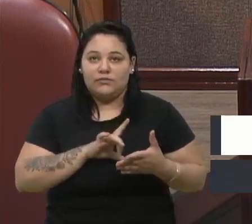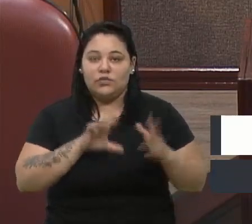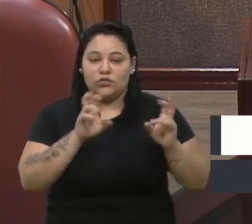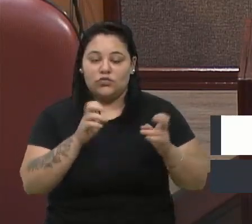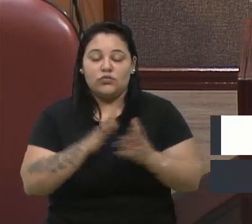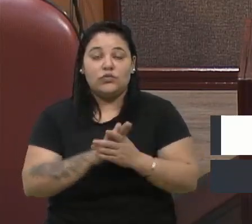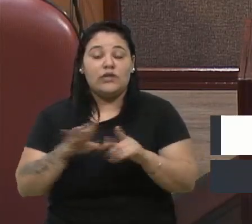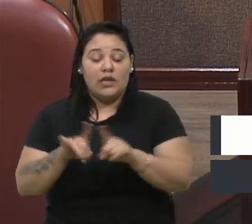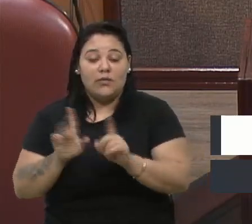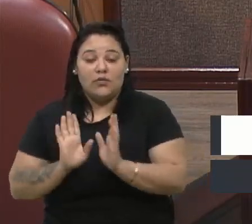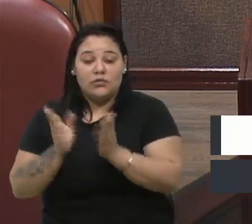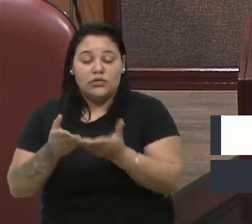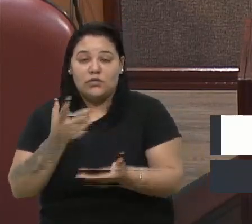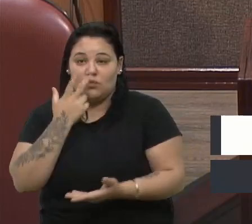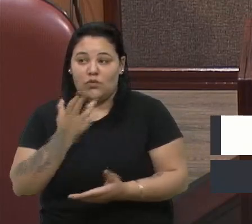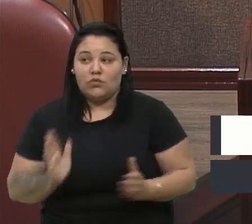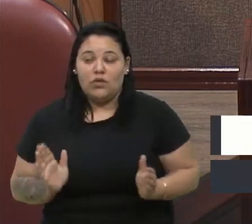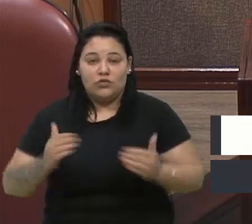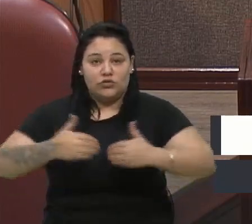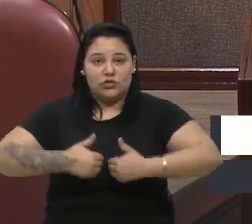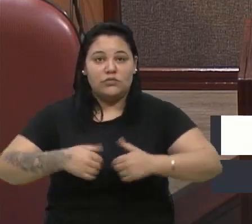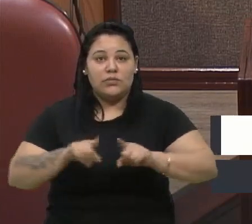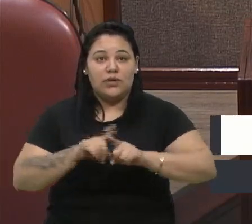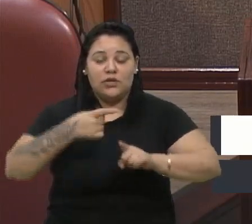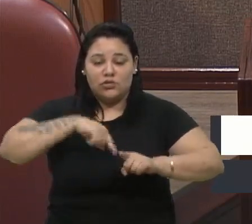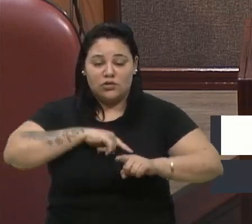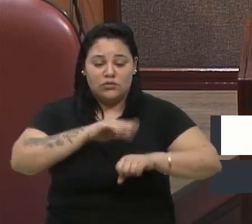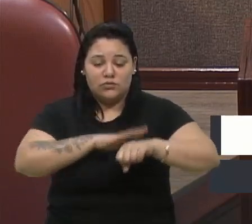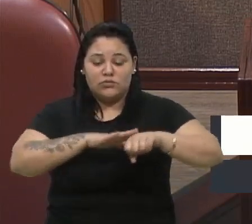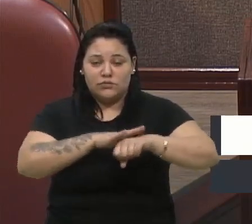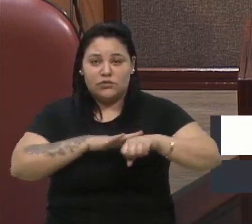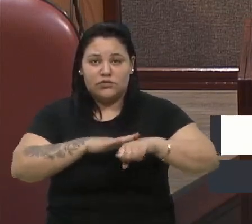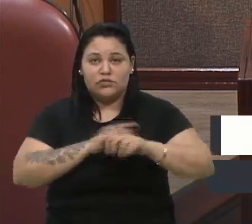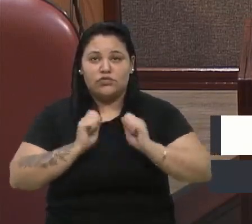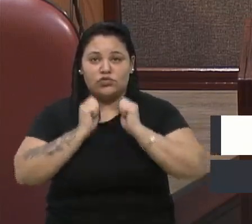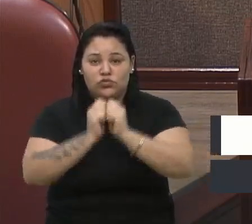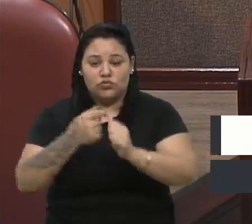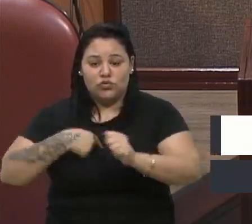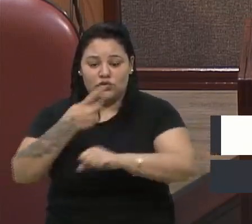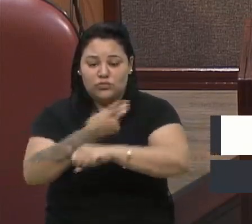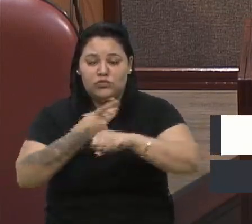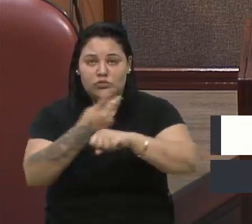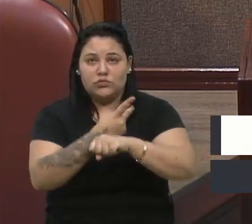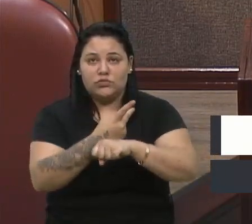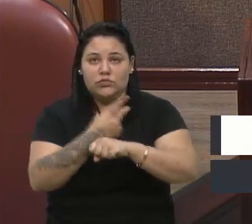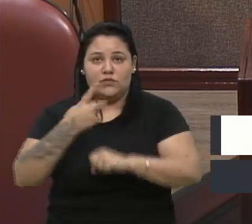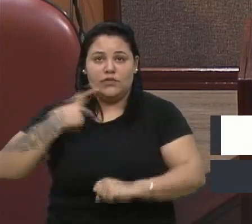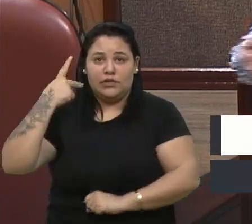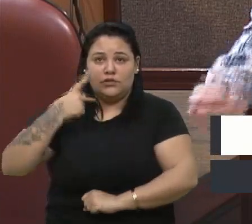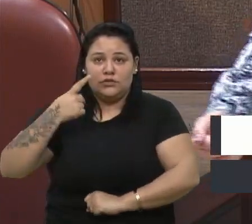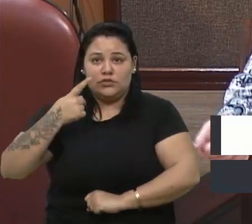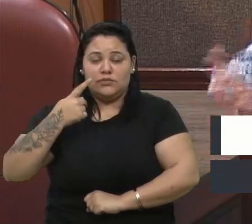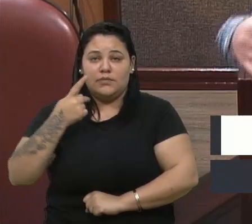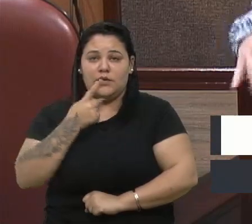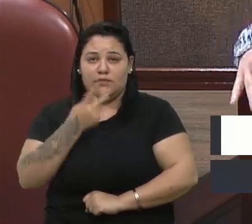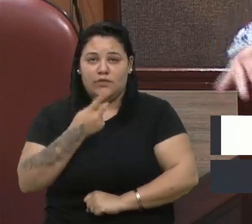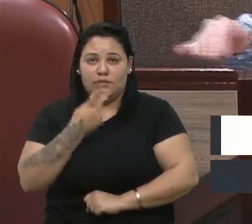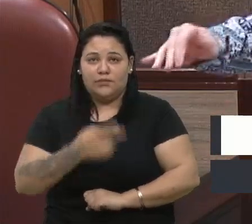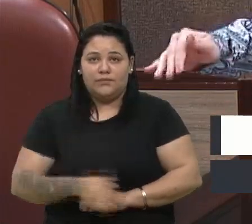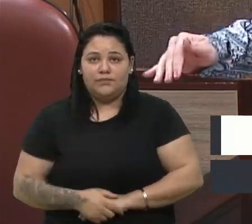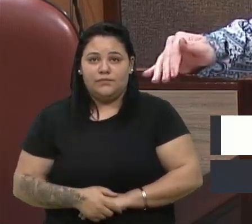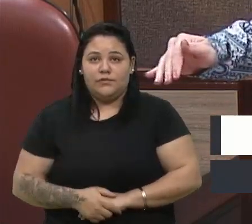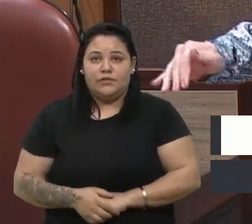nós estamos em conjunto fazendo essa conversa, procuramos os vereadores para falar, e se existe por parte de alguém, de algum